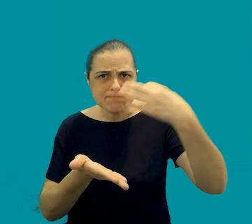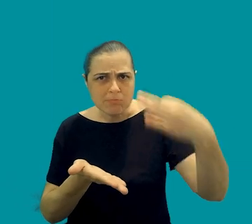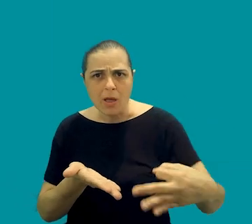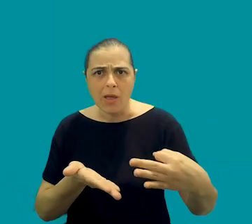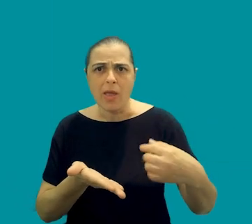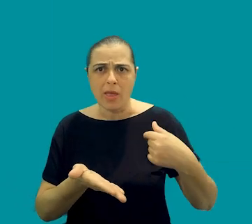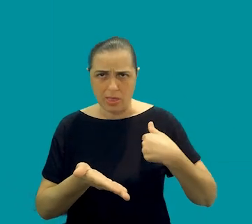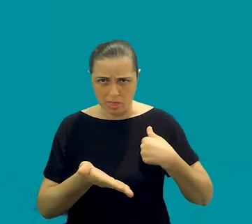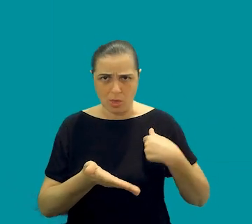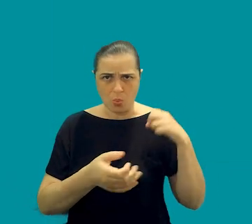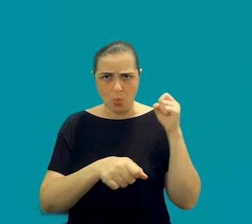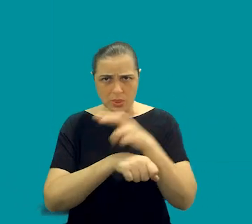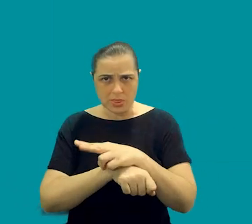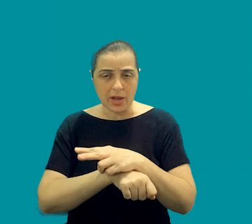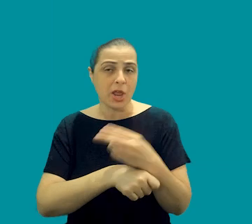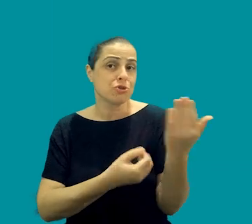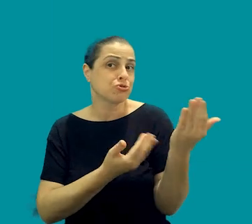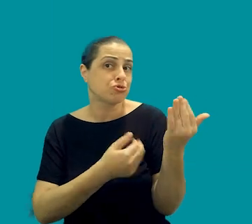entrar como CLT,